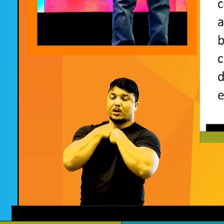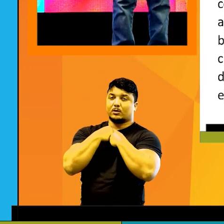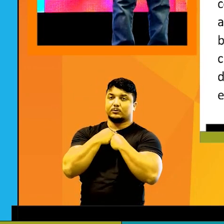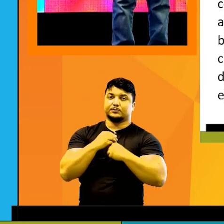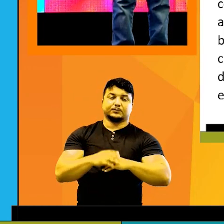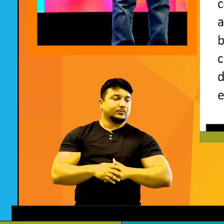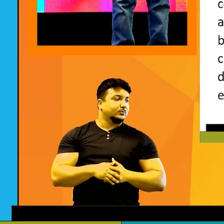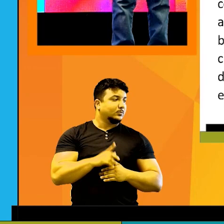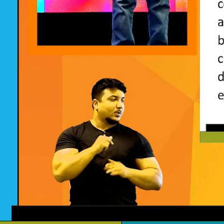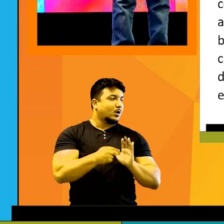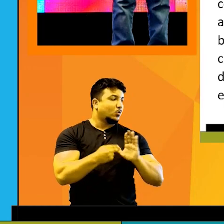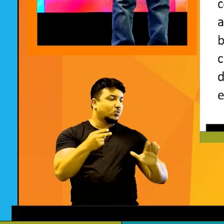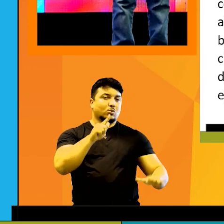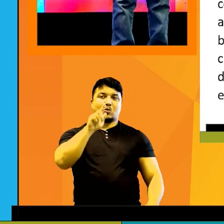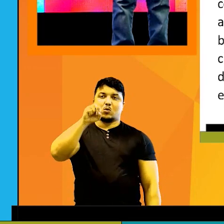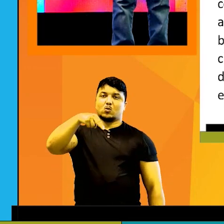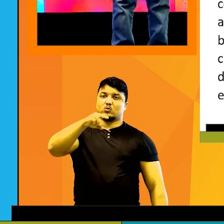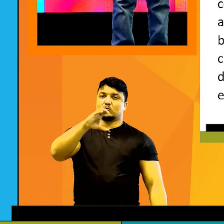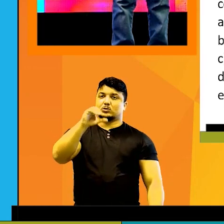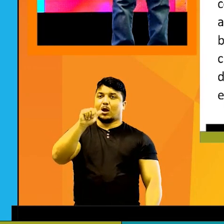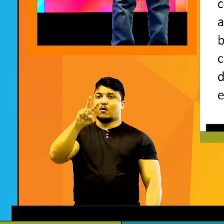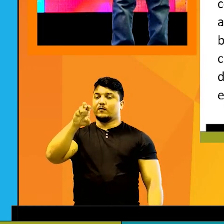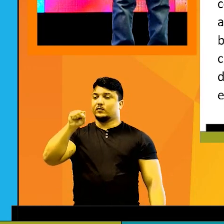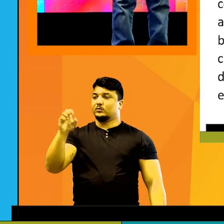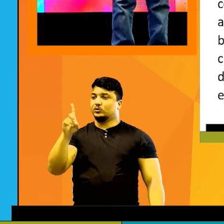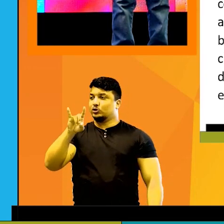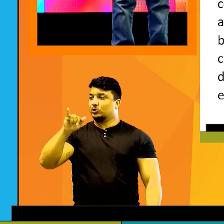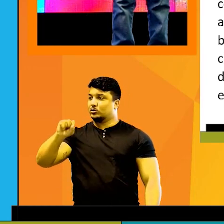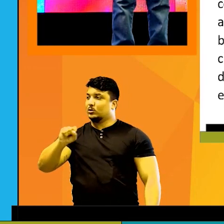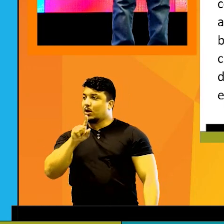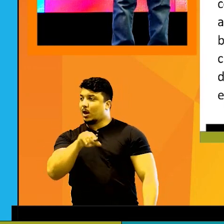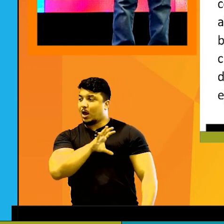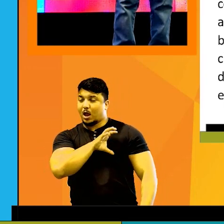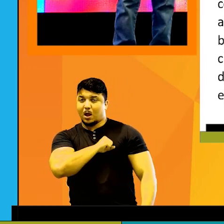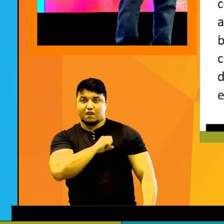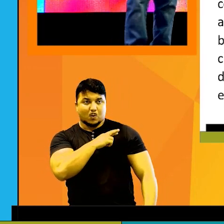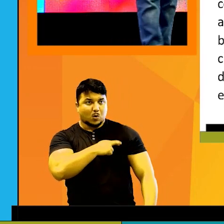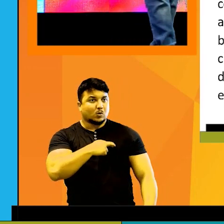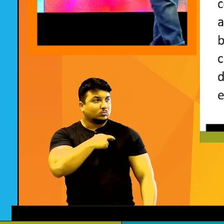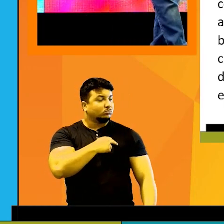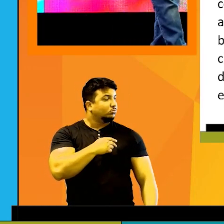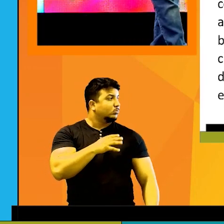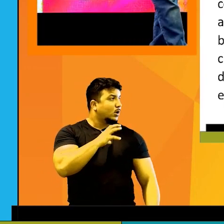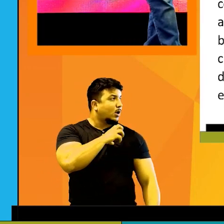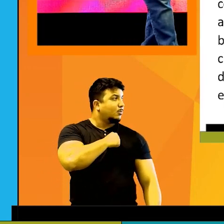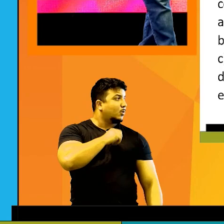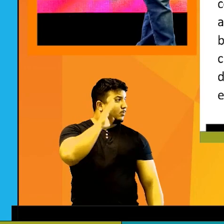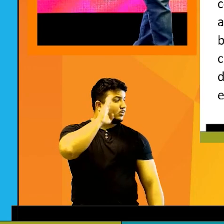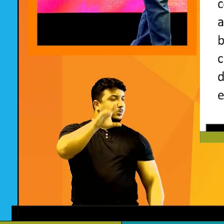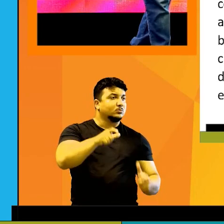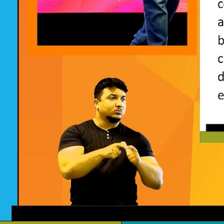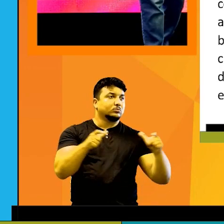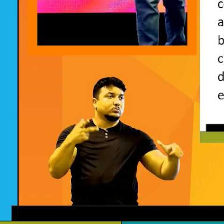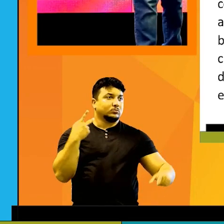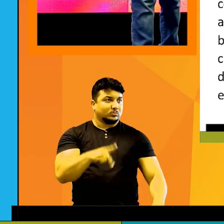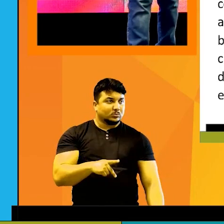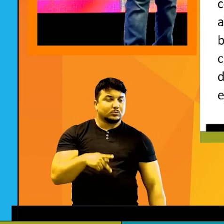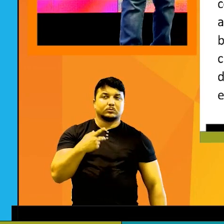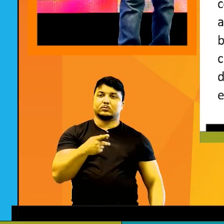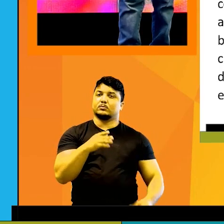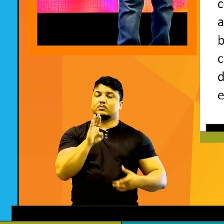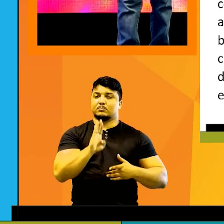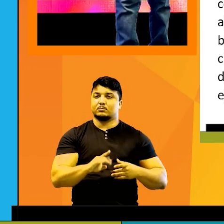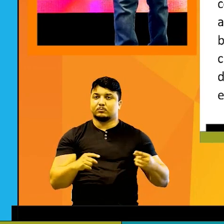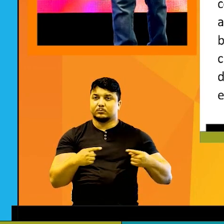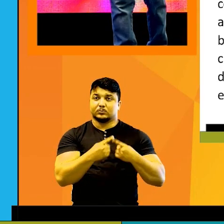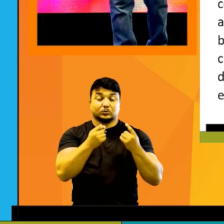Gonçalves Dias, um poema extremamente lírico, amoroso, um dos maiores poetas do romantismo brasileiro. Gonçalves